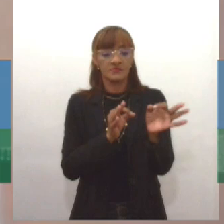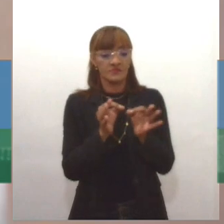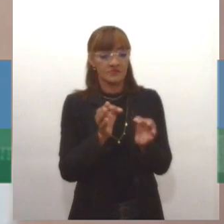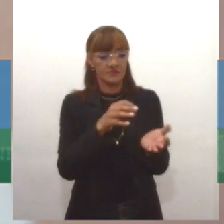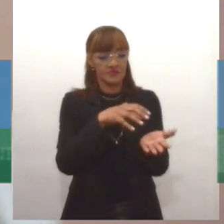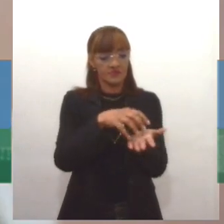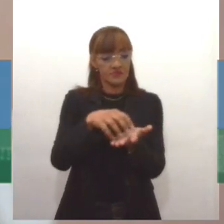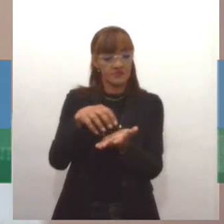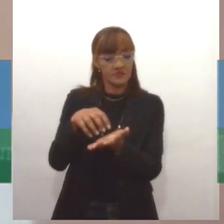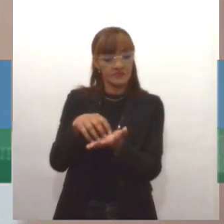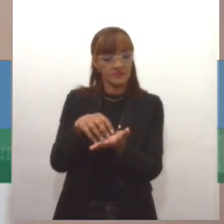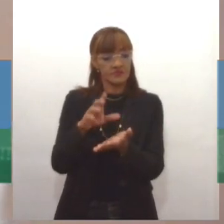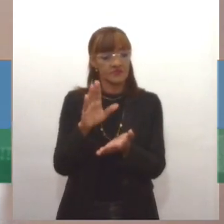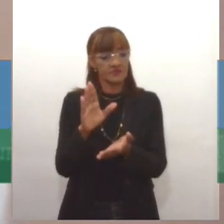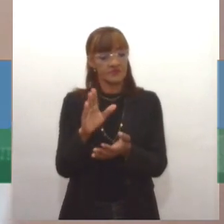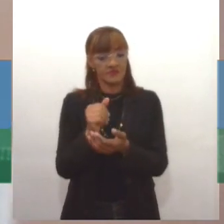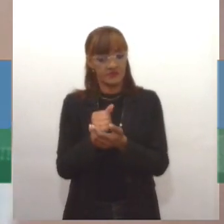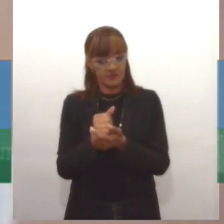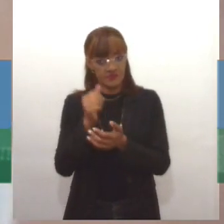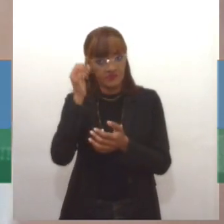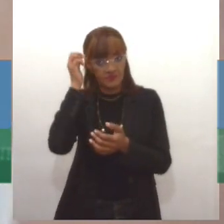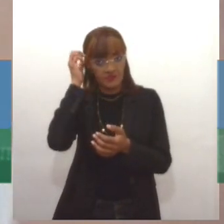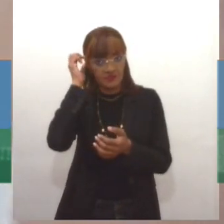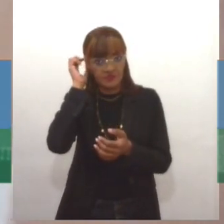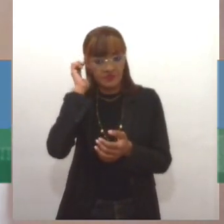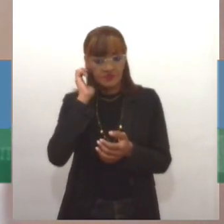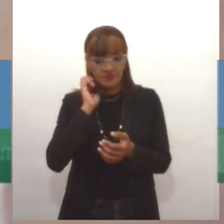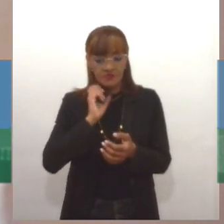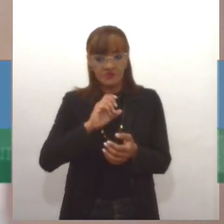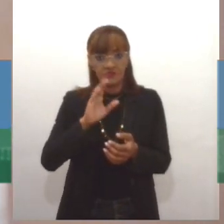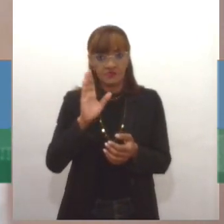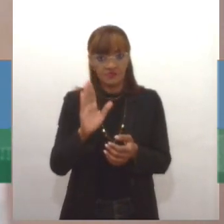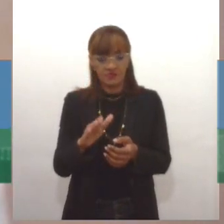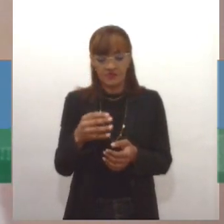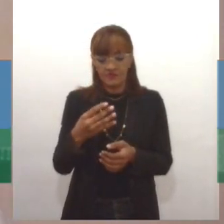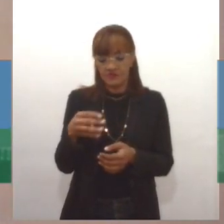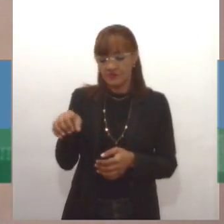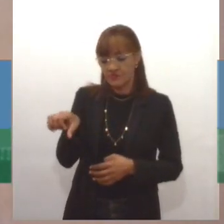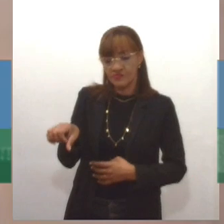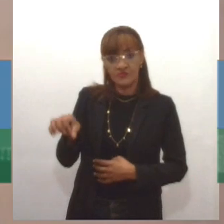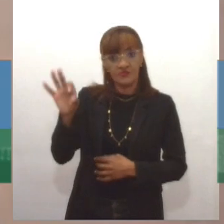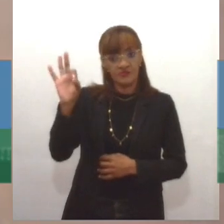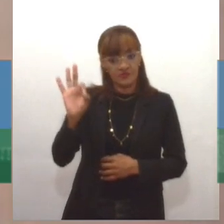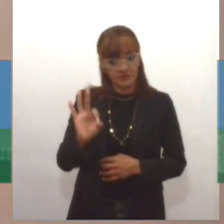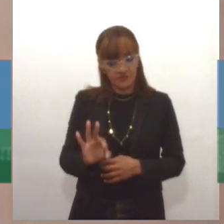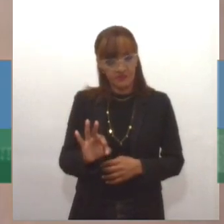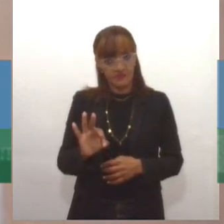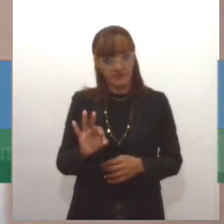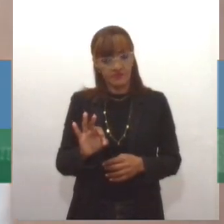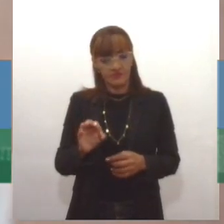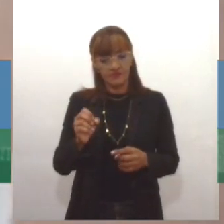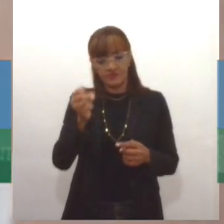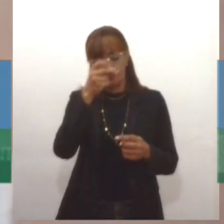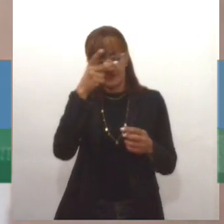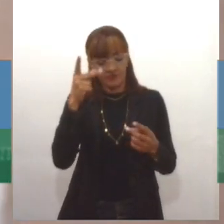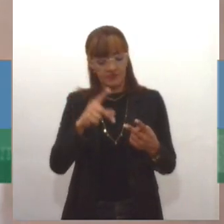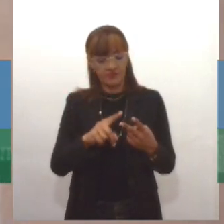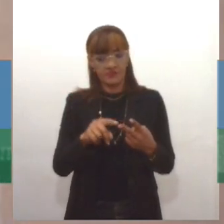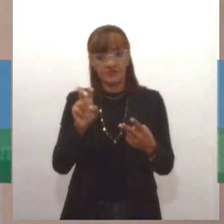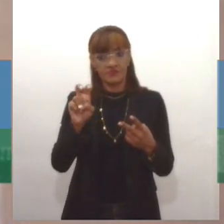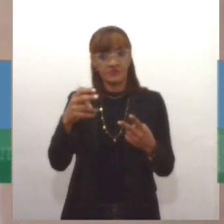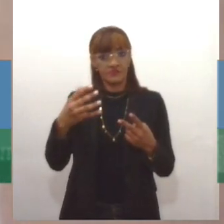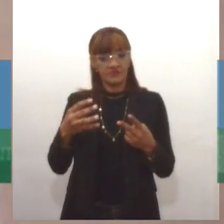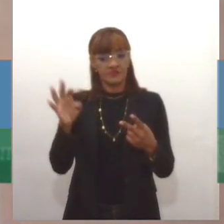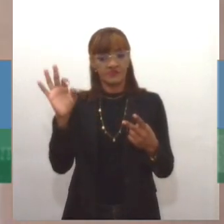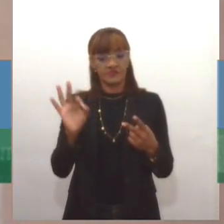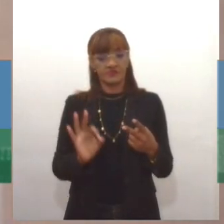do executivo estadual é 49%, né, para o executivo, e 54% para o